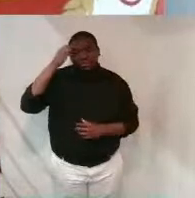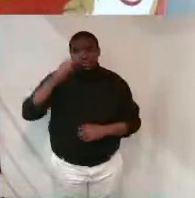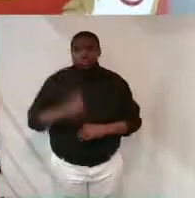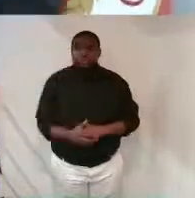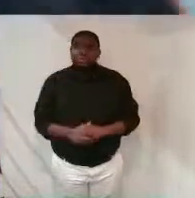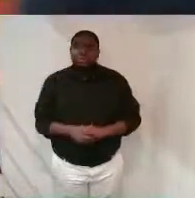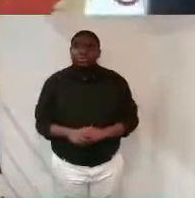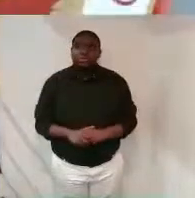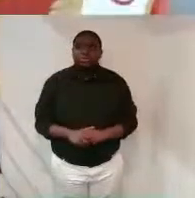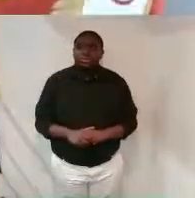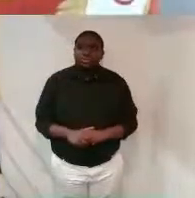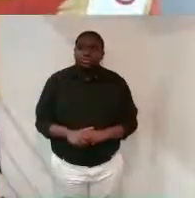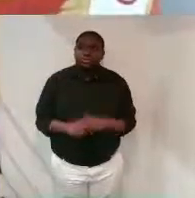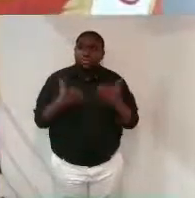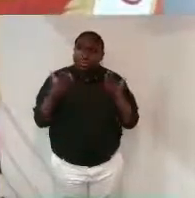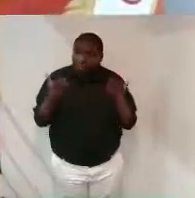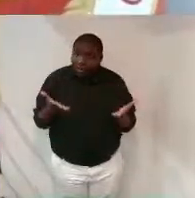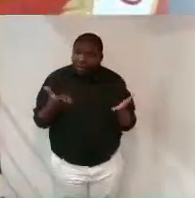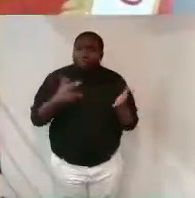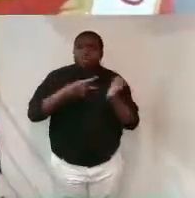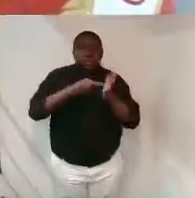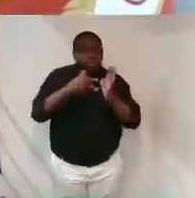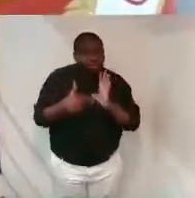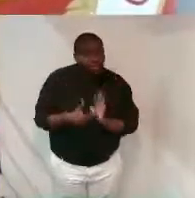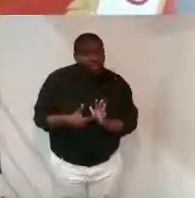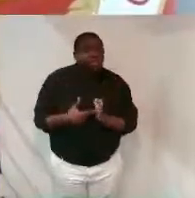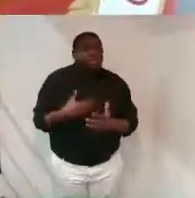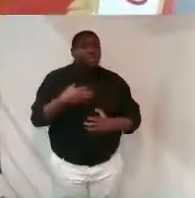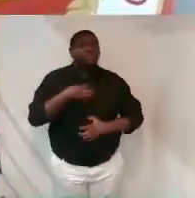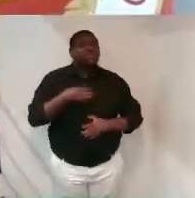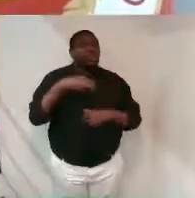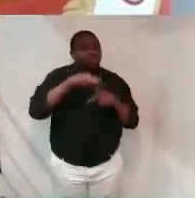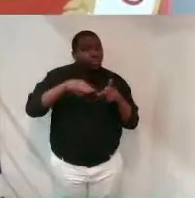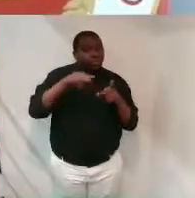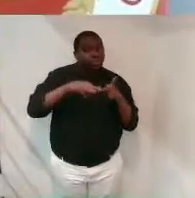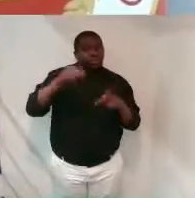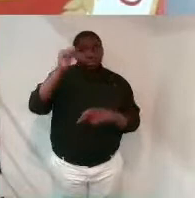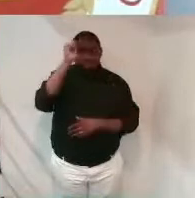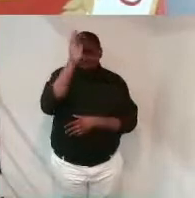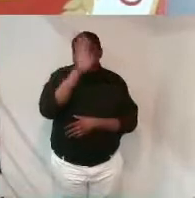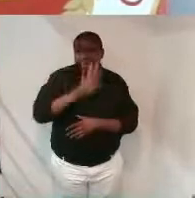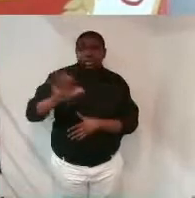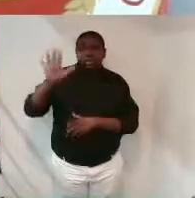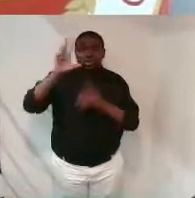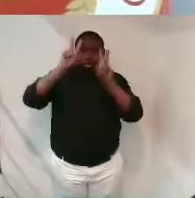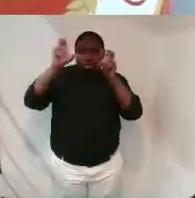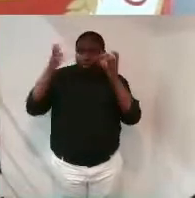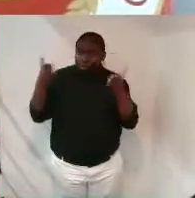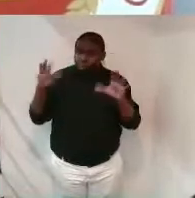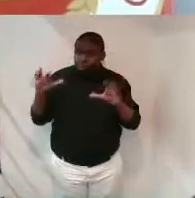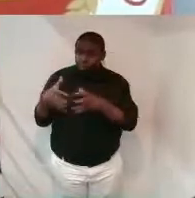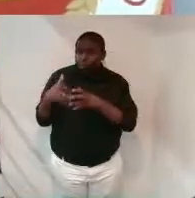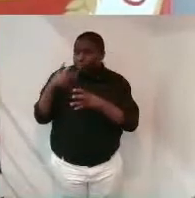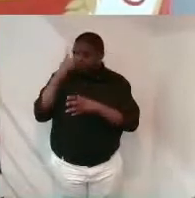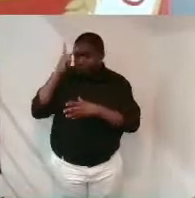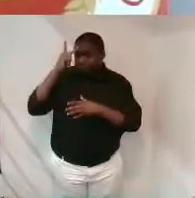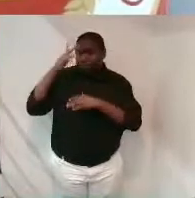É esse o sentimento do Ministério Público Brasileiro em relação a essa categoria de